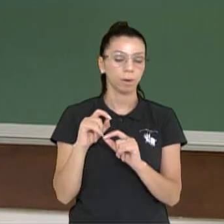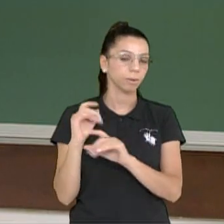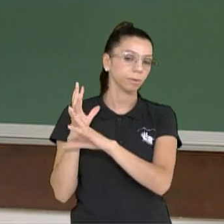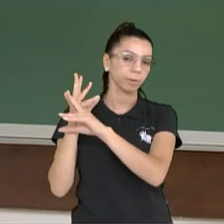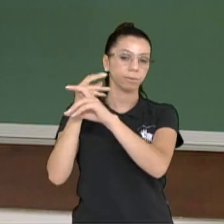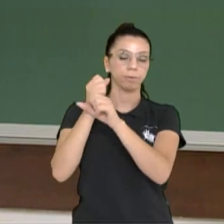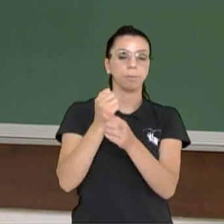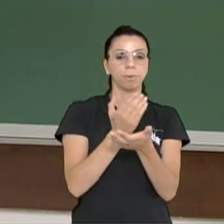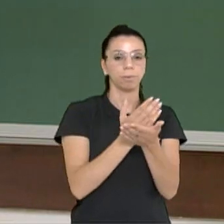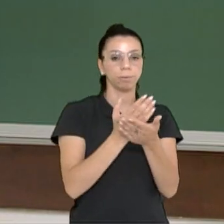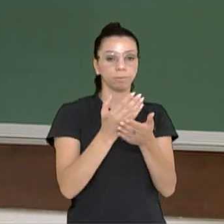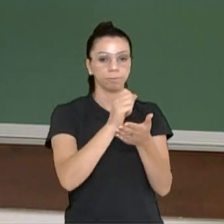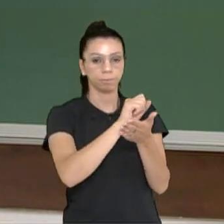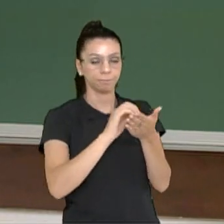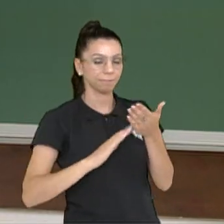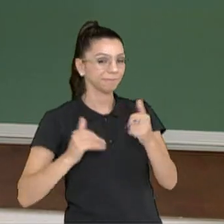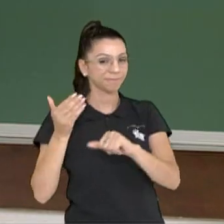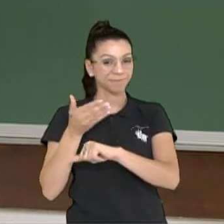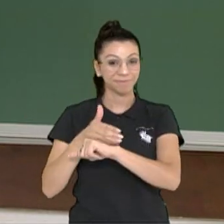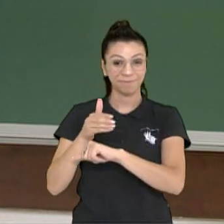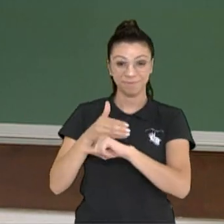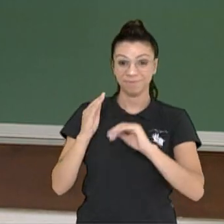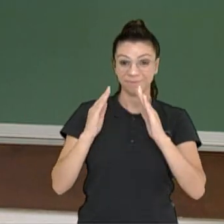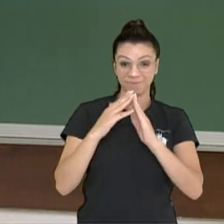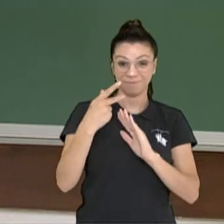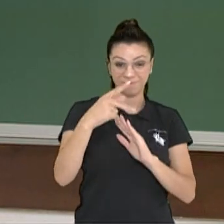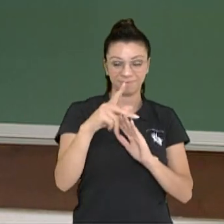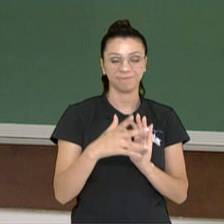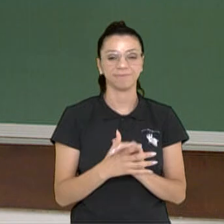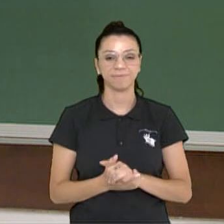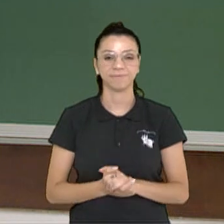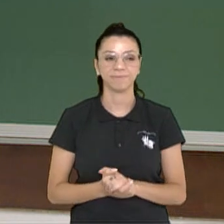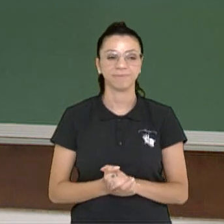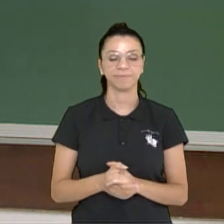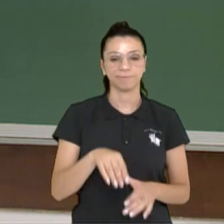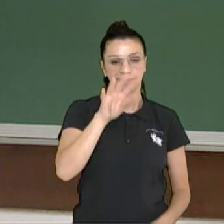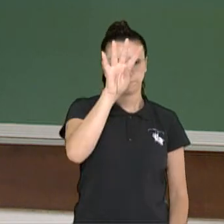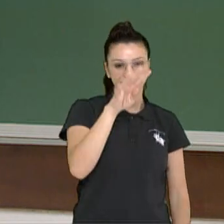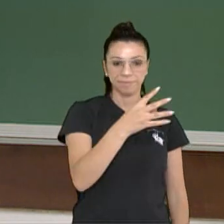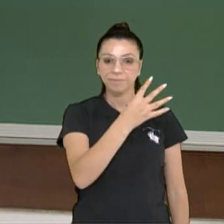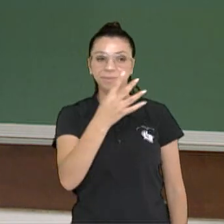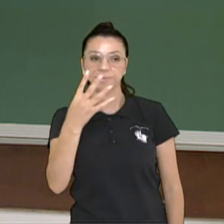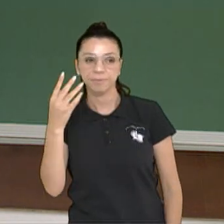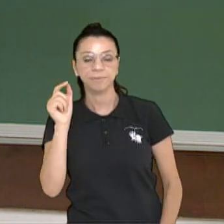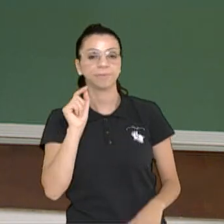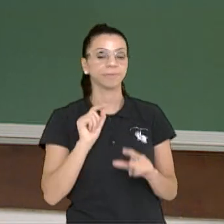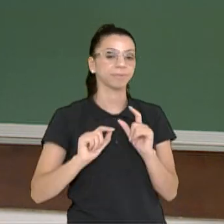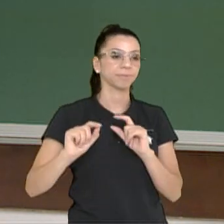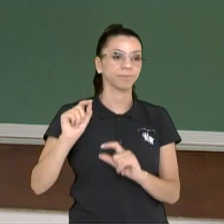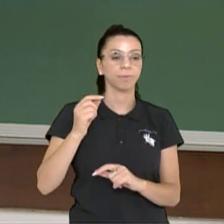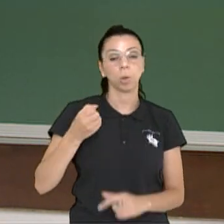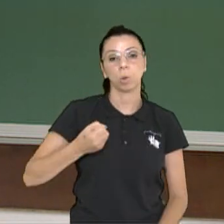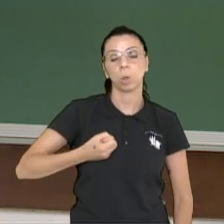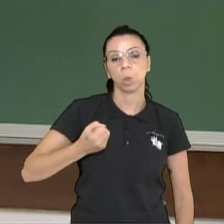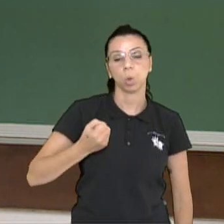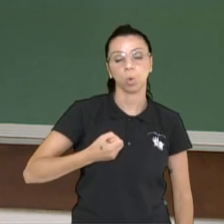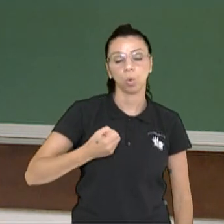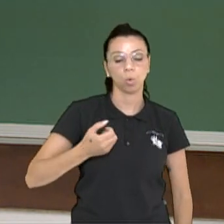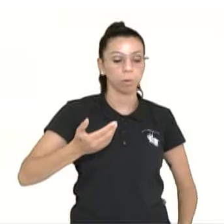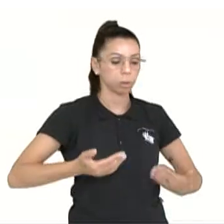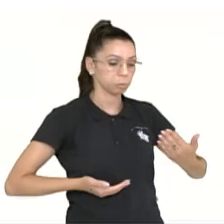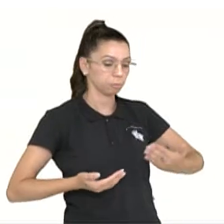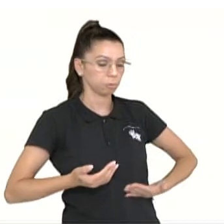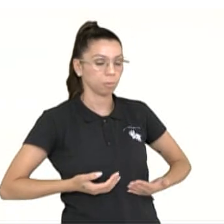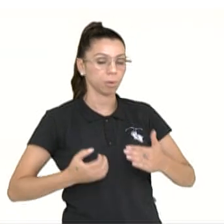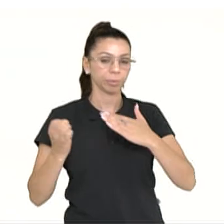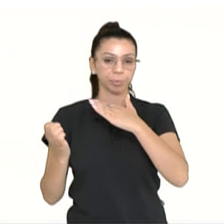para você poder praticar bastante aí na tua casa. Então, a tabela aqui a seguir mostra o número de funcionários de uma